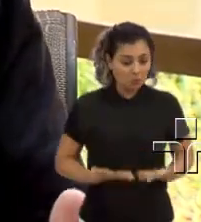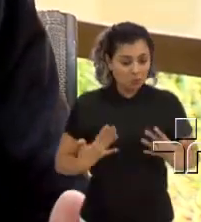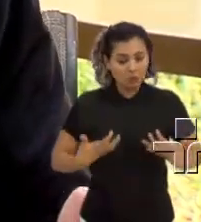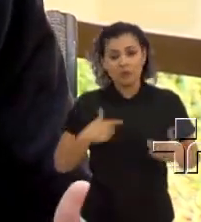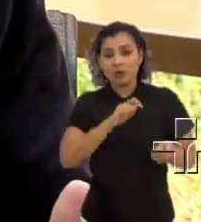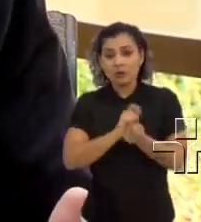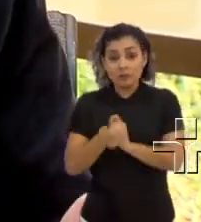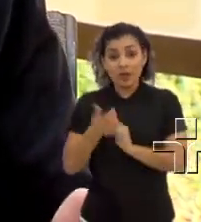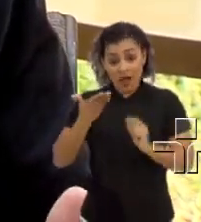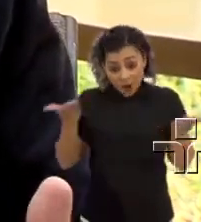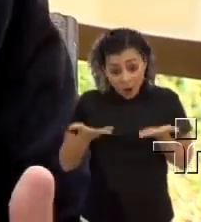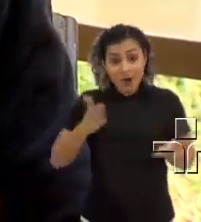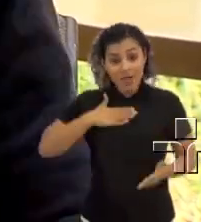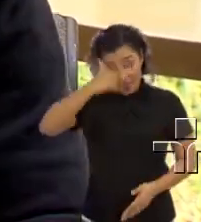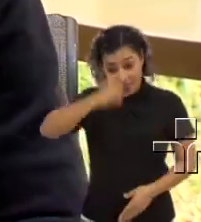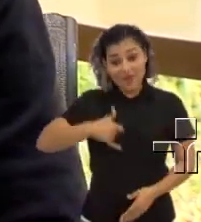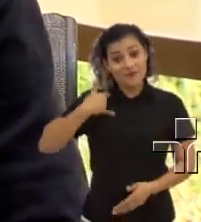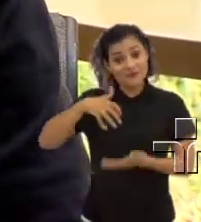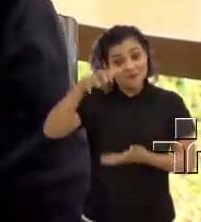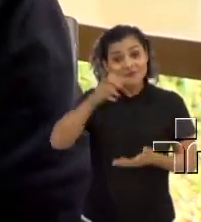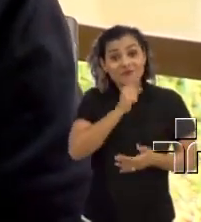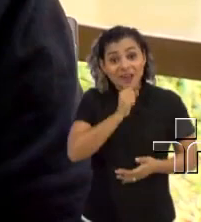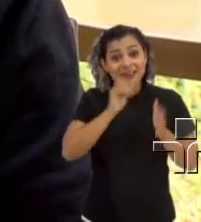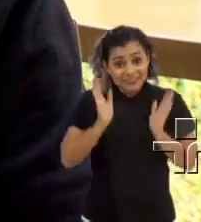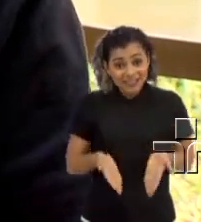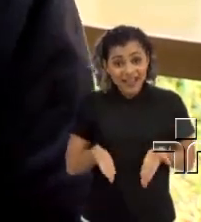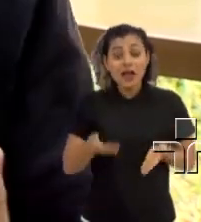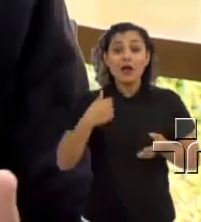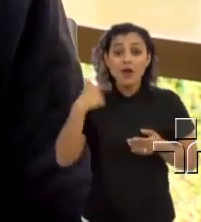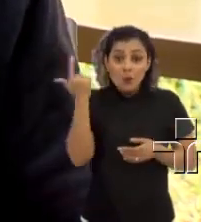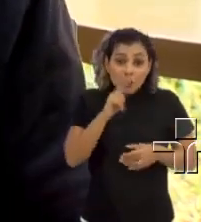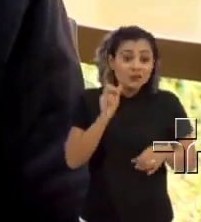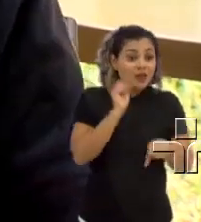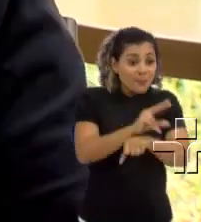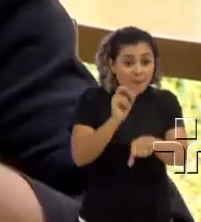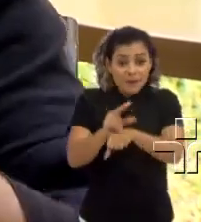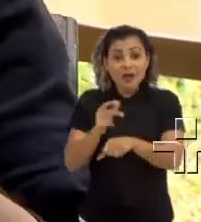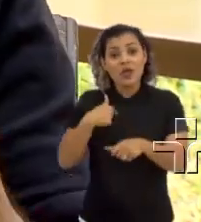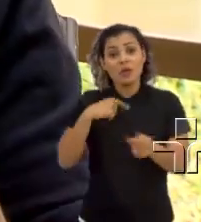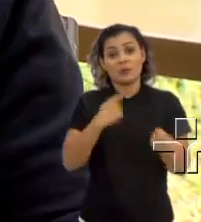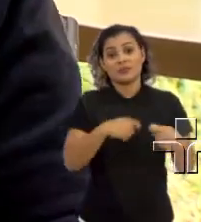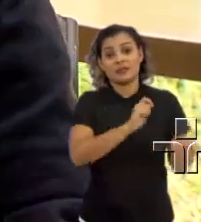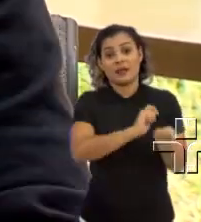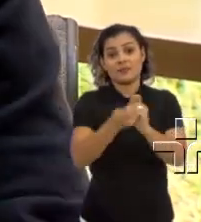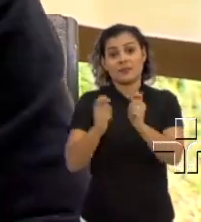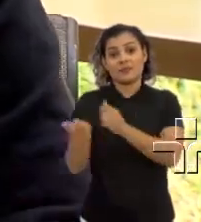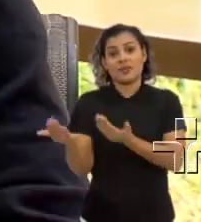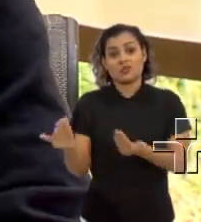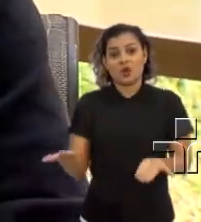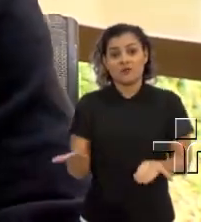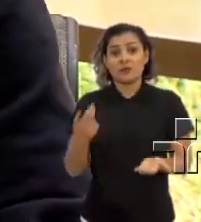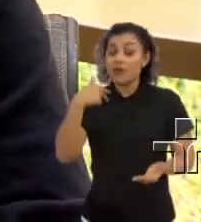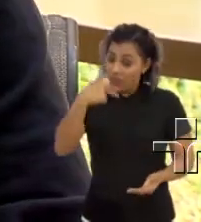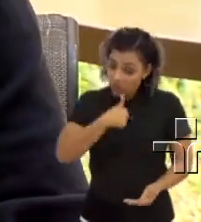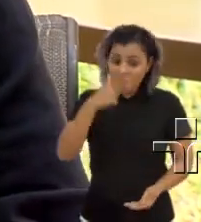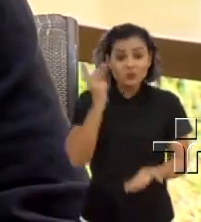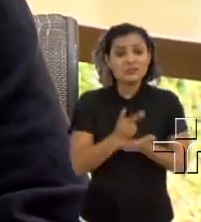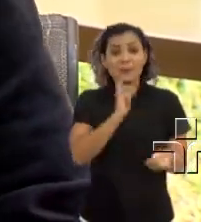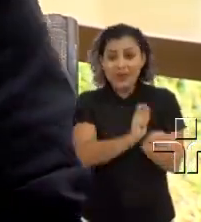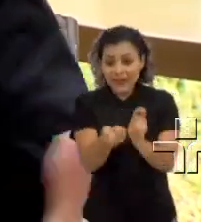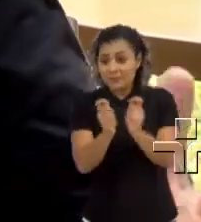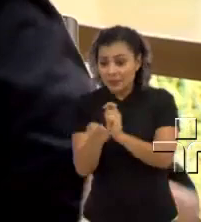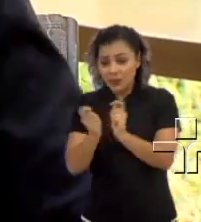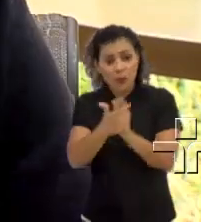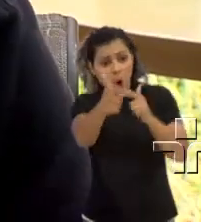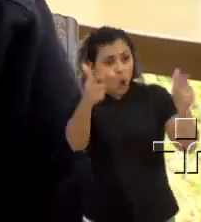ficando velho do século XXI, para continuar com algum espaço profissional e alguma aceitação social, eu tenho que me adaptar aos jovens. Pô, bem na minha vez.